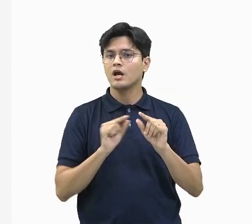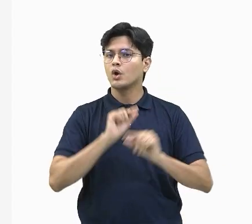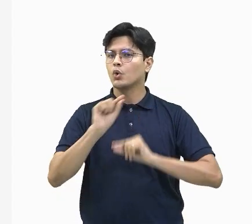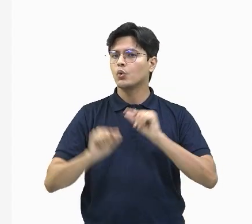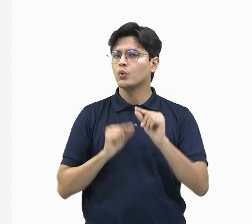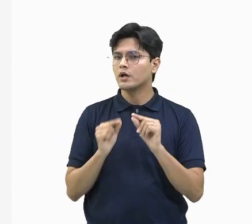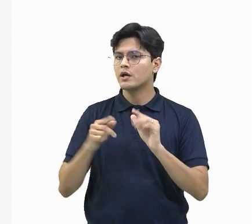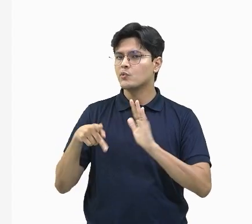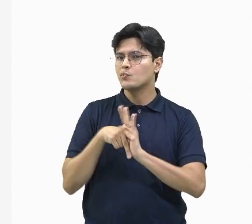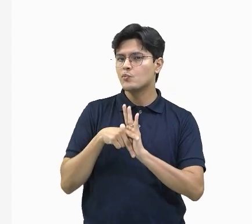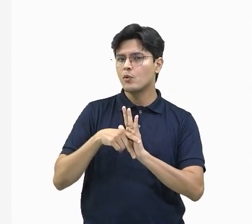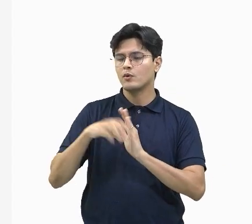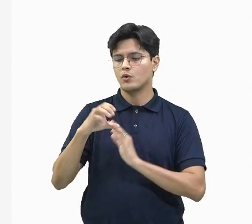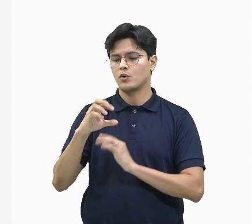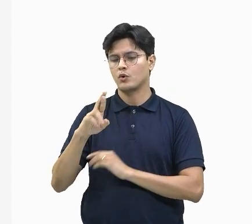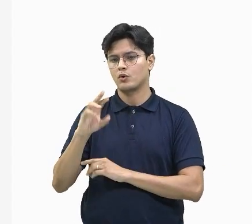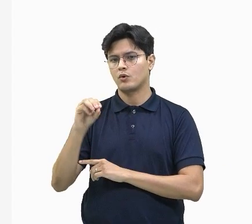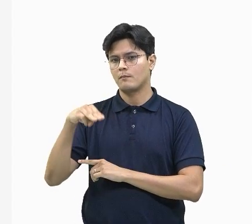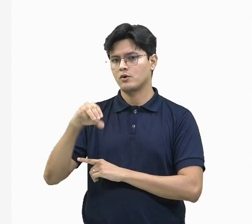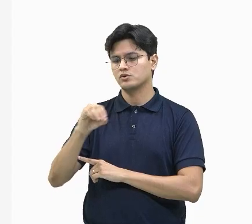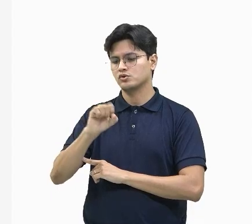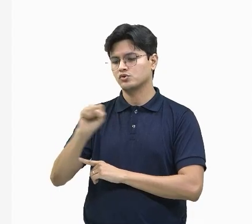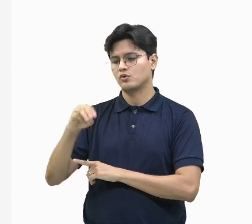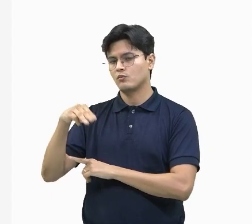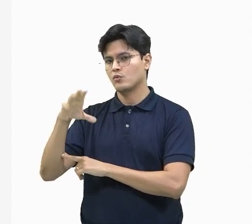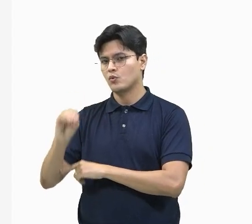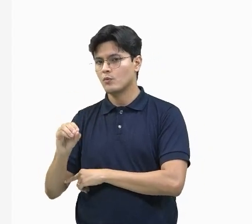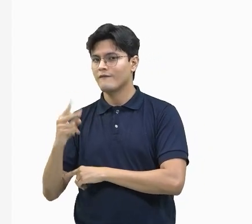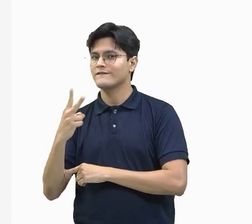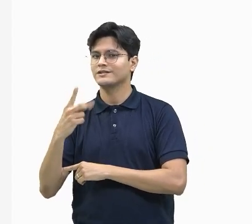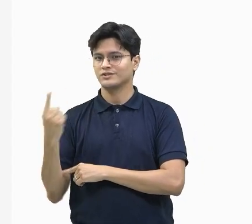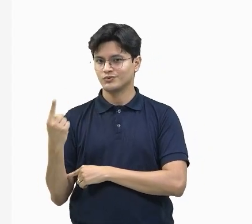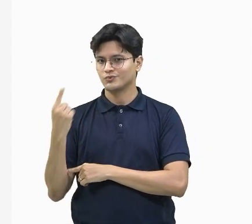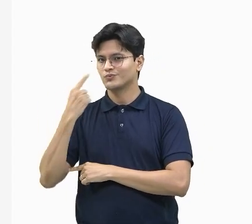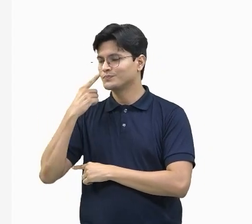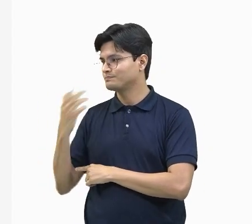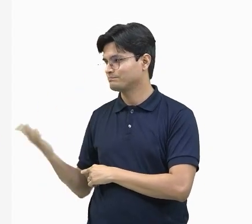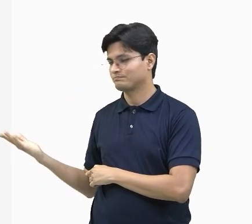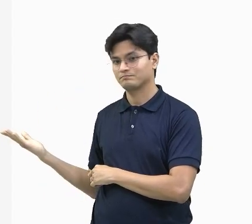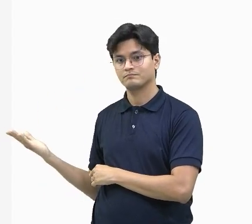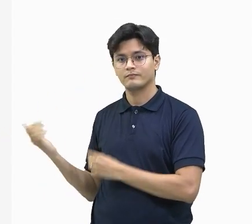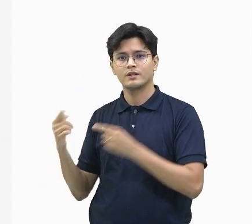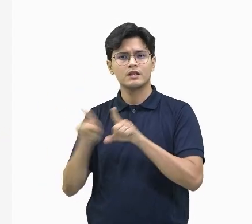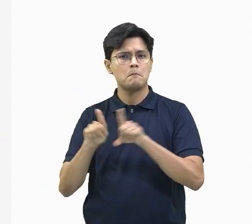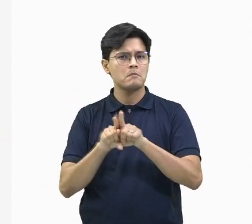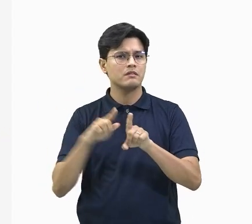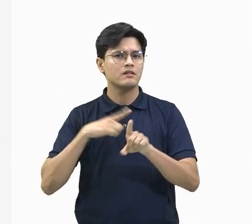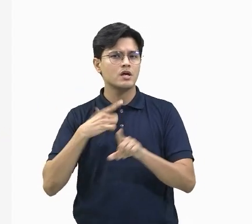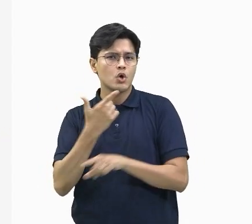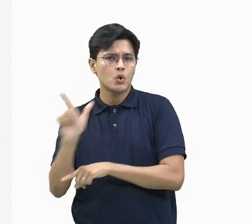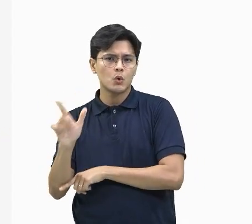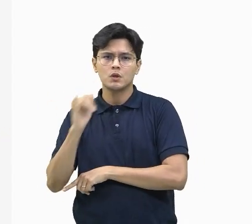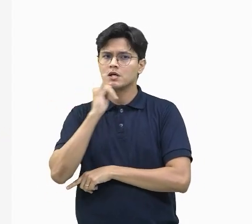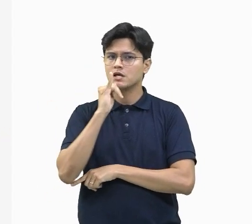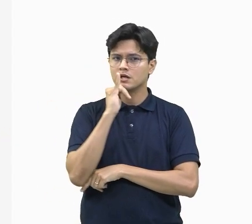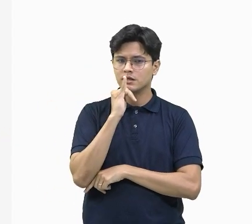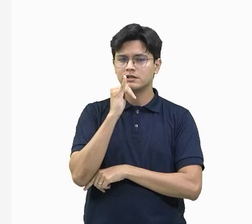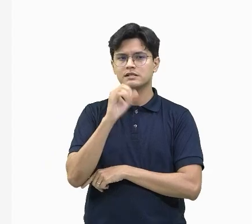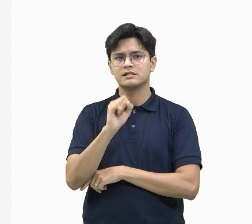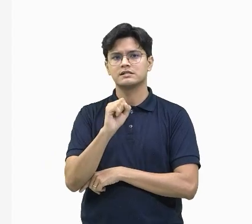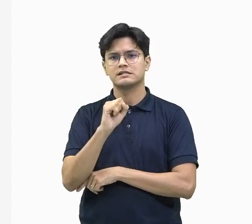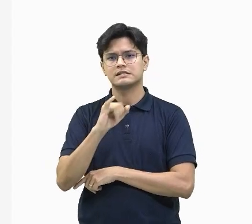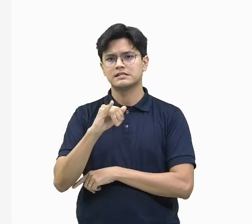cromossomo 21, como vocês podem ver em destaque aí na imagem. Temos ainda outras síndromes, que é a síndrome de Edwards, a síndrome